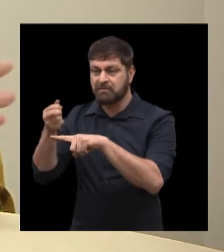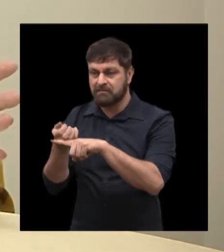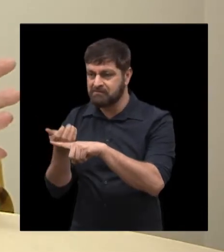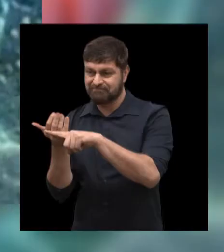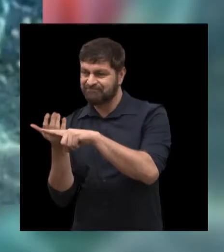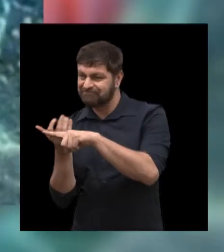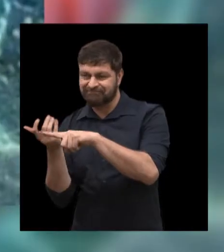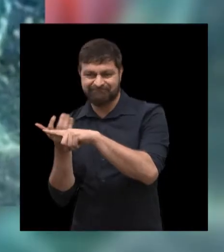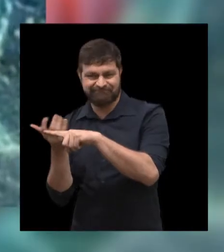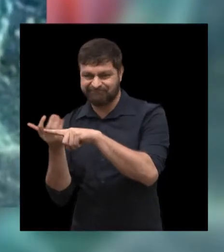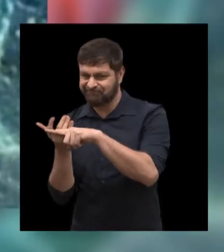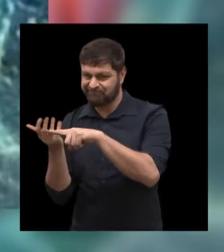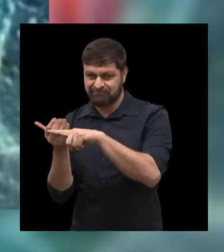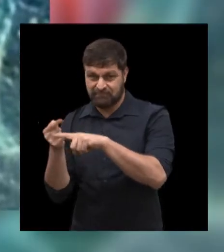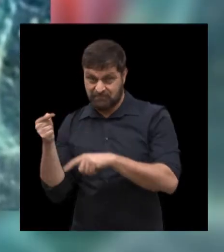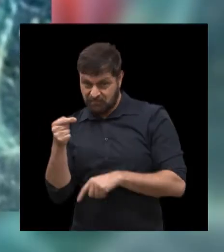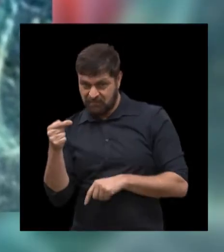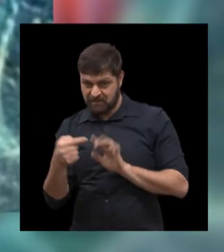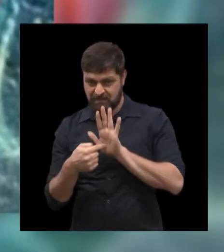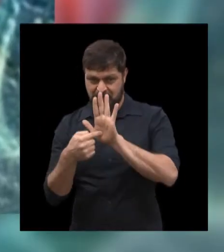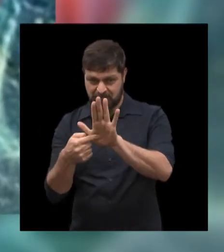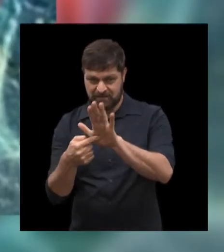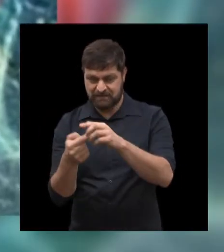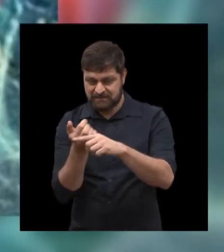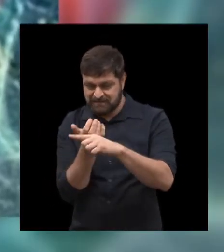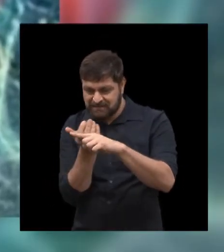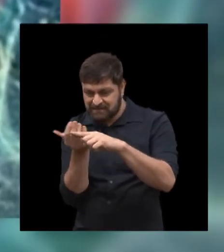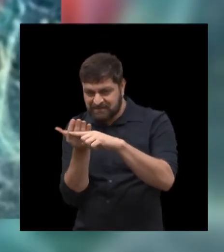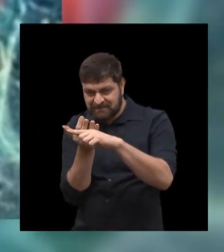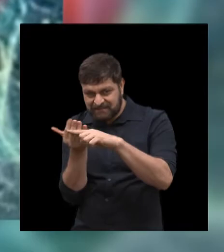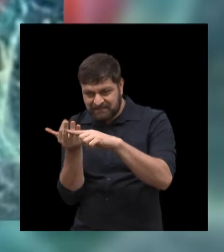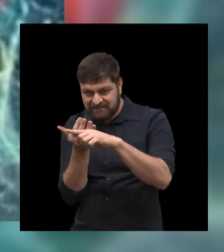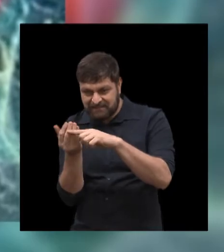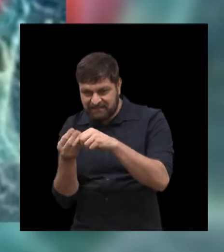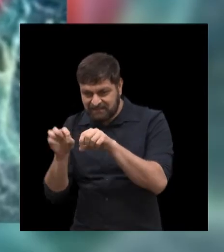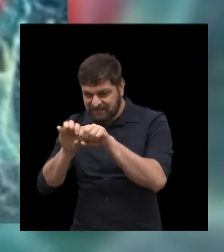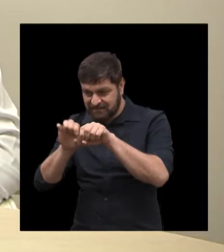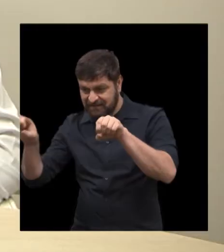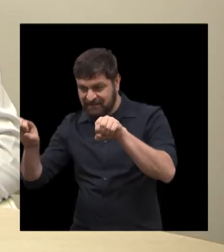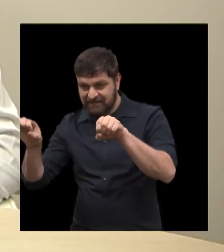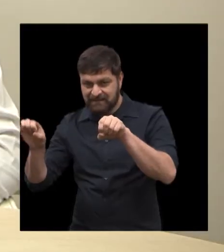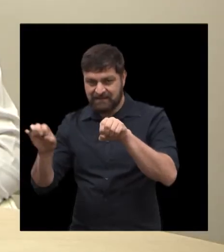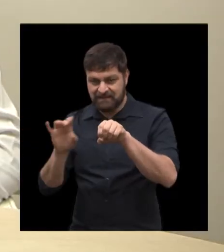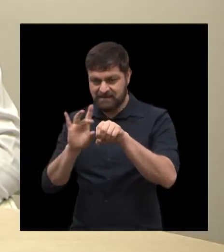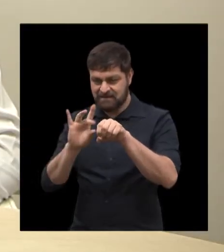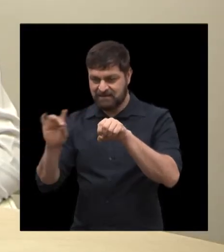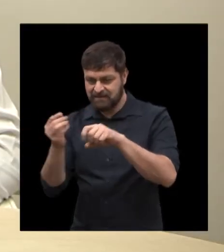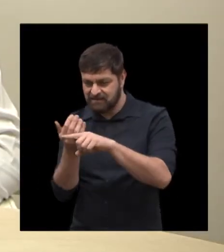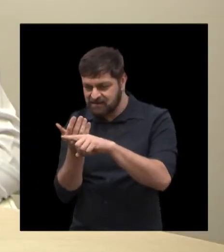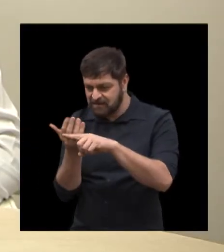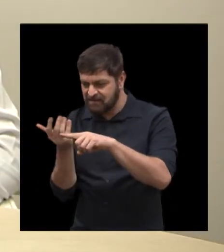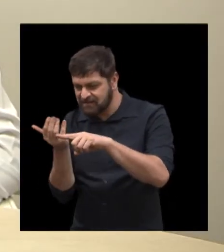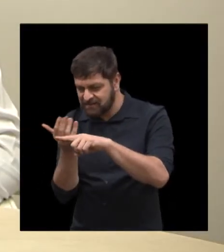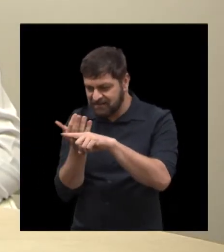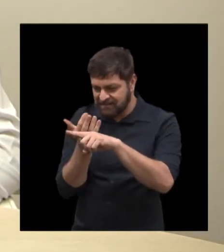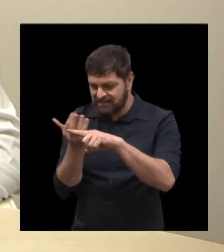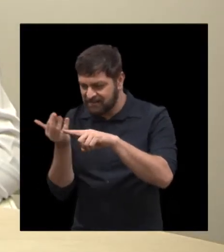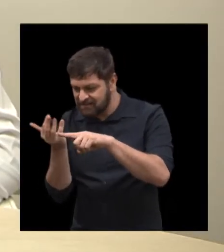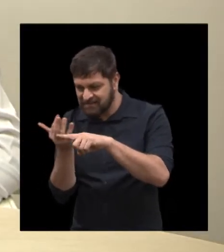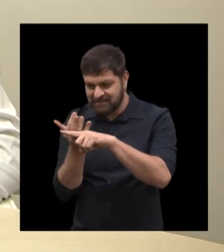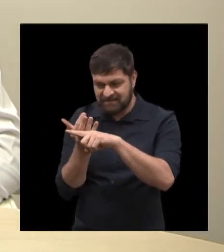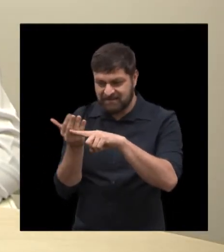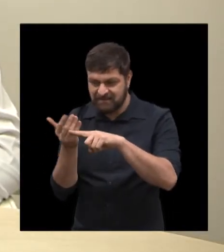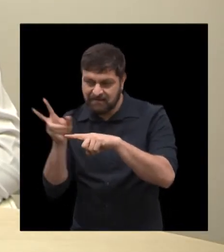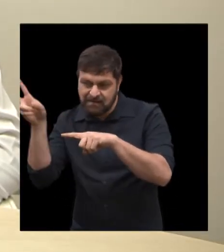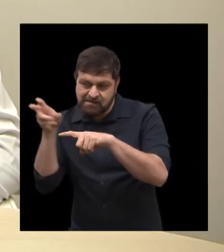levanta. Seria isso? Exatamente, são células ciliadas, elas ficam dentro de um líquido. E essa resposta, esse movimento ciliar